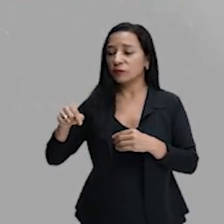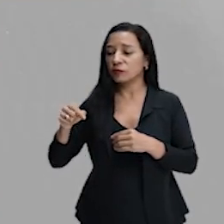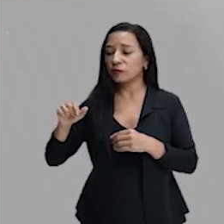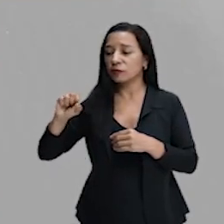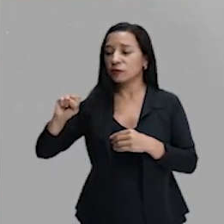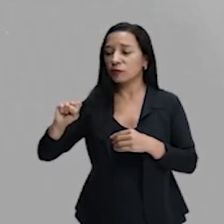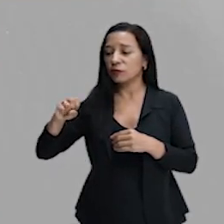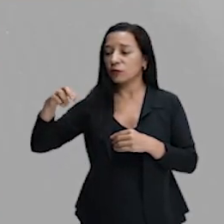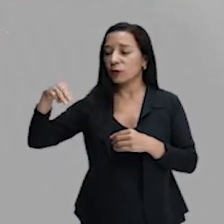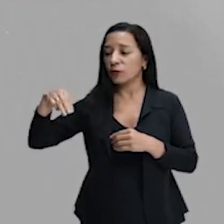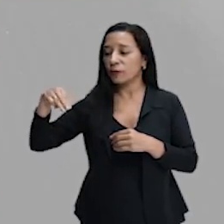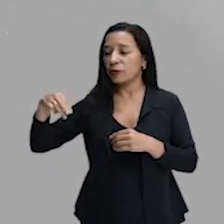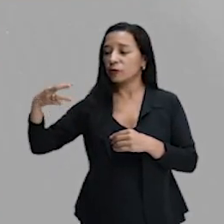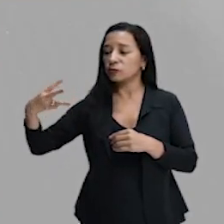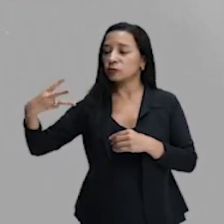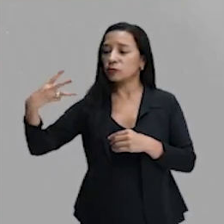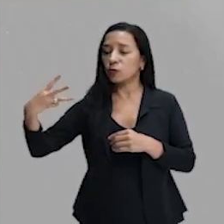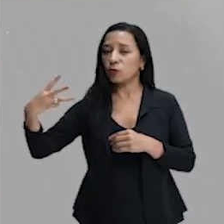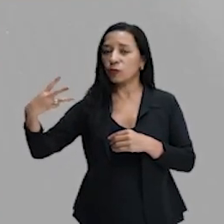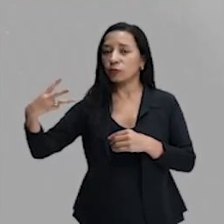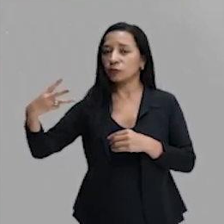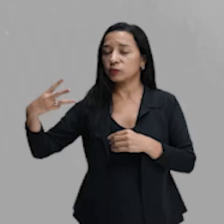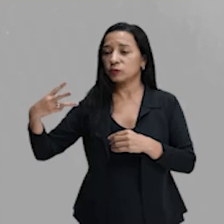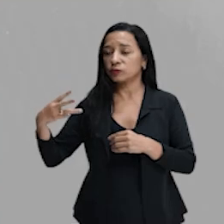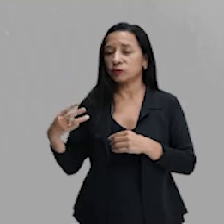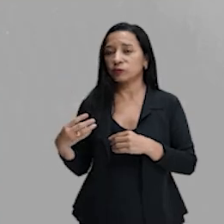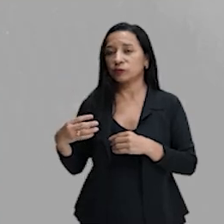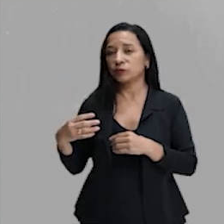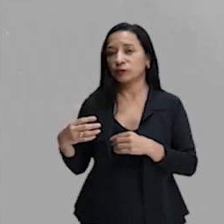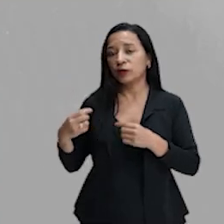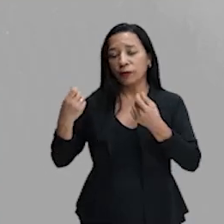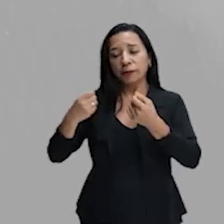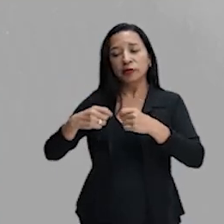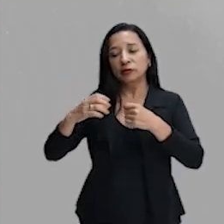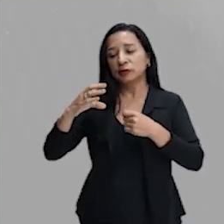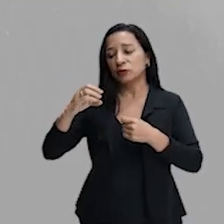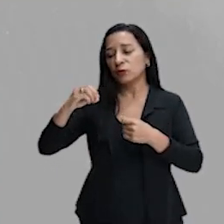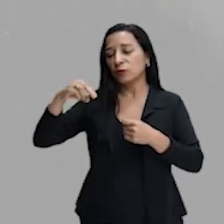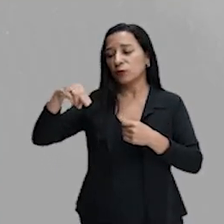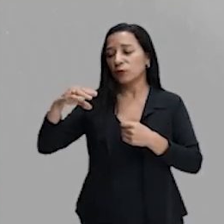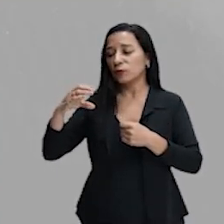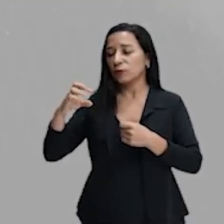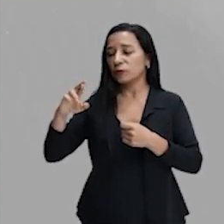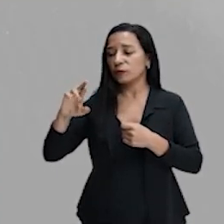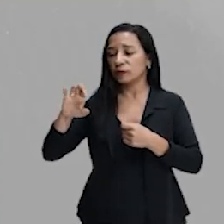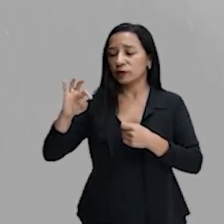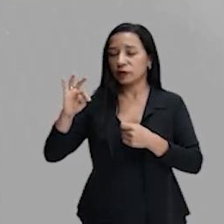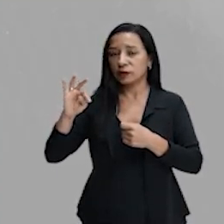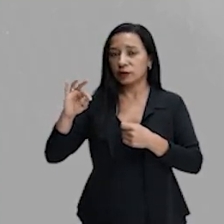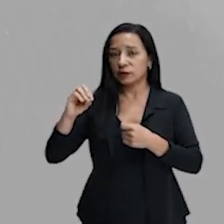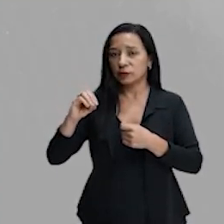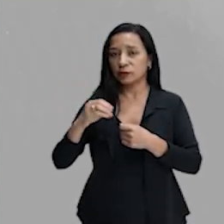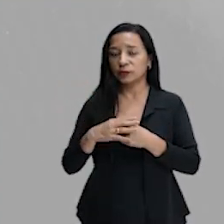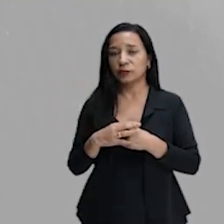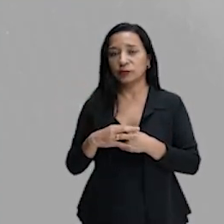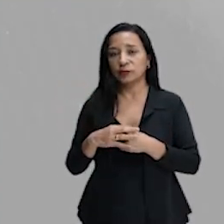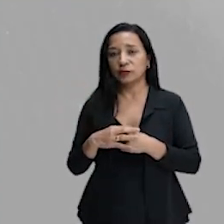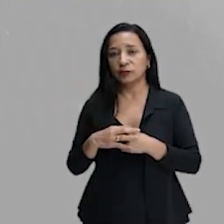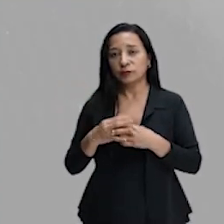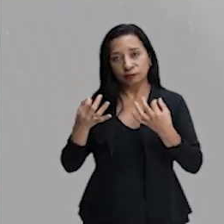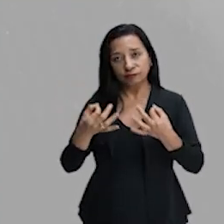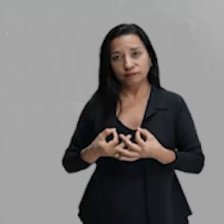C de concreto necessário para fazer no caso essa escada aí que tem 10 de